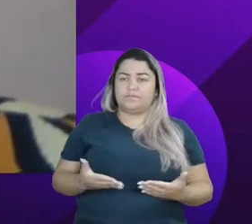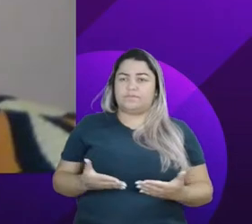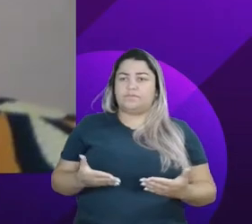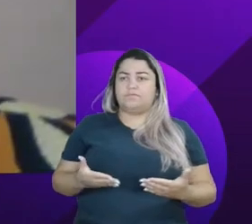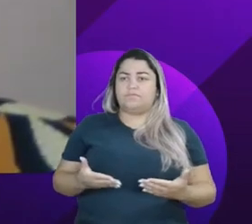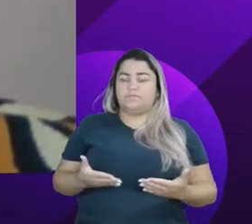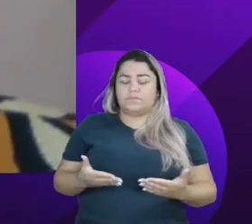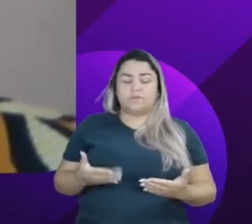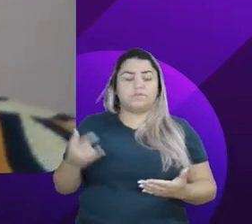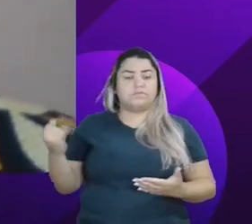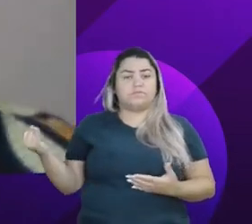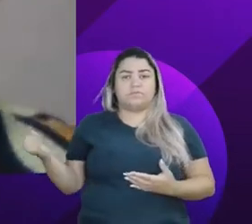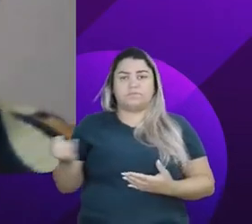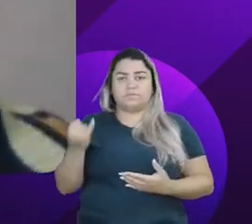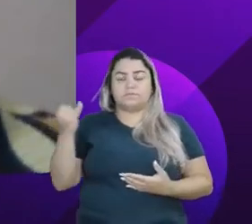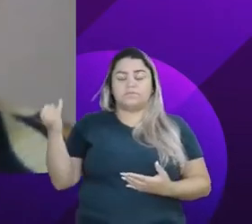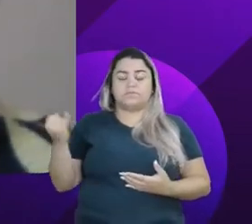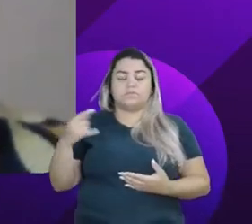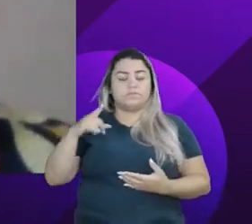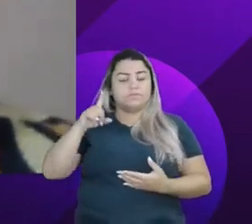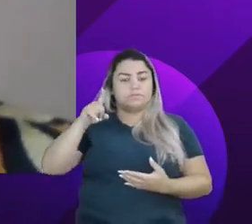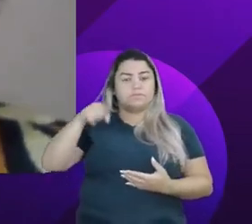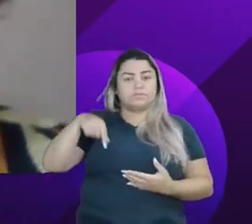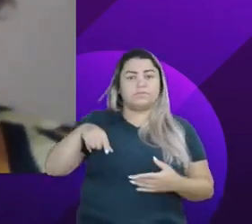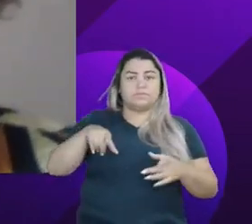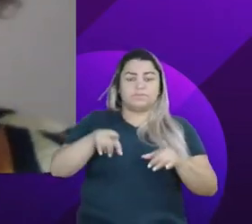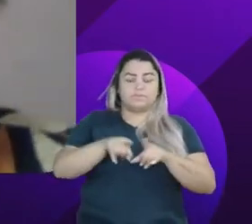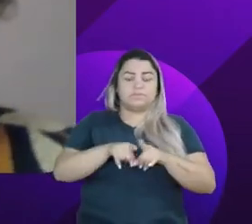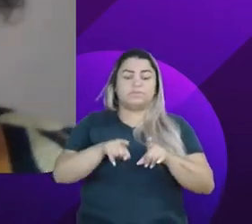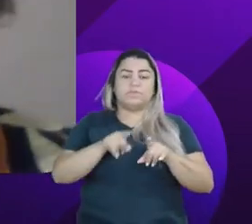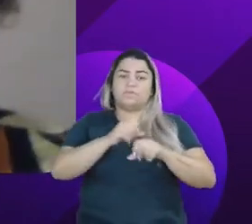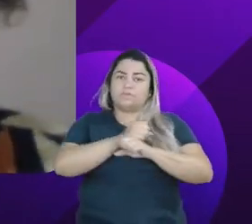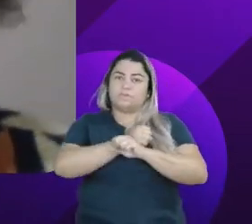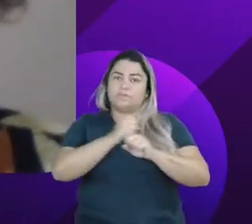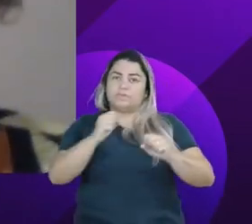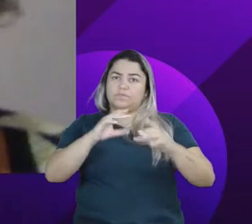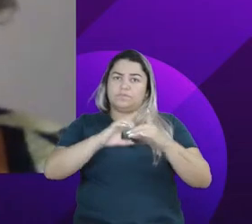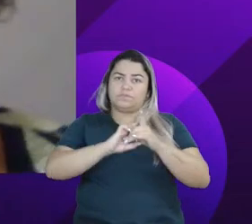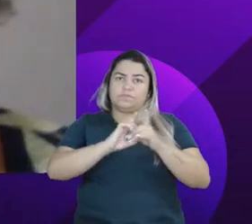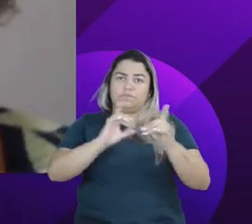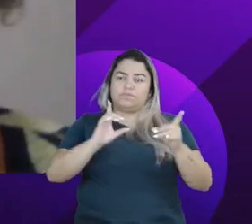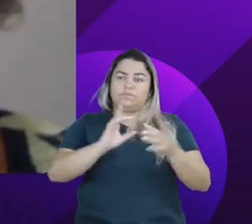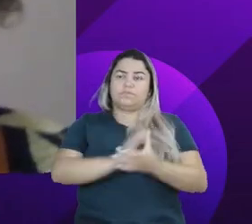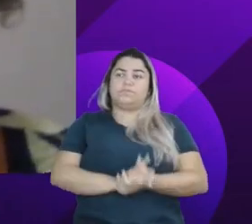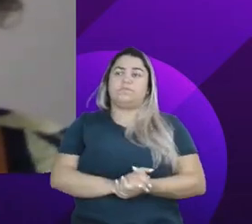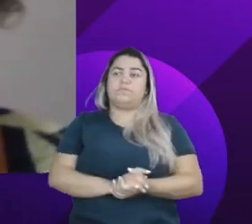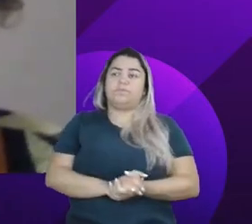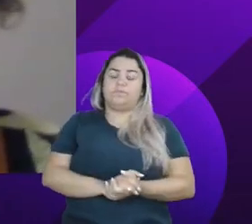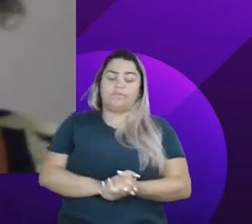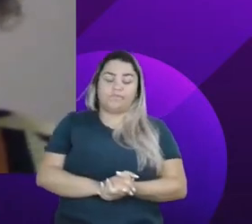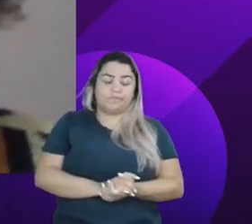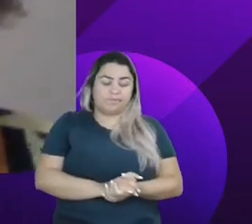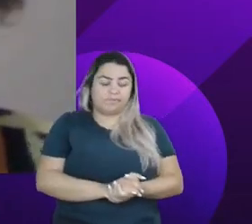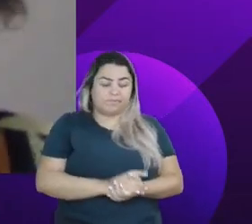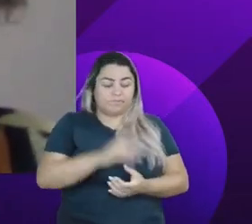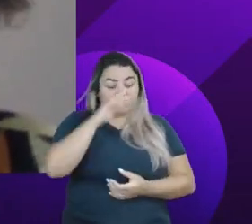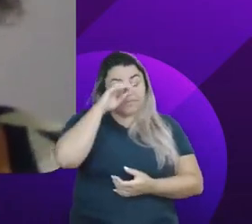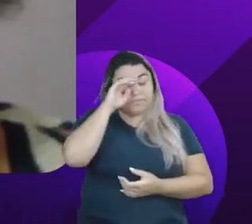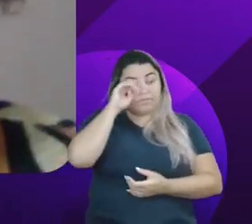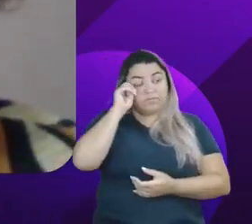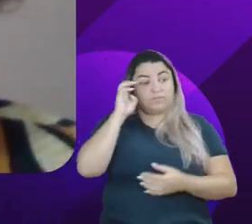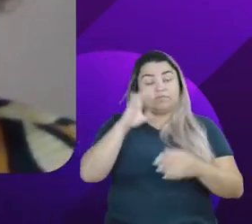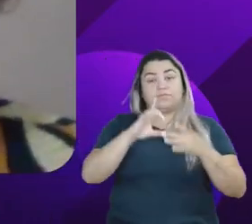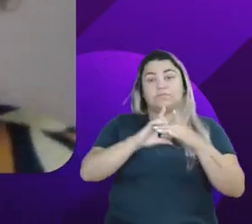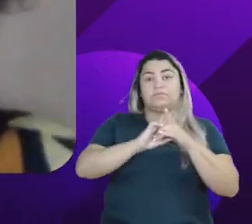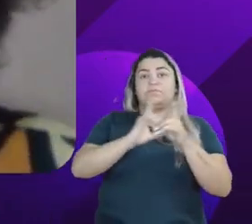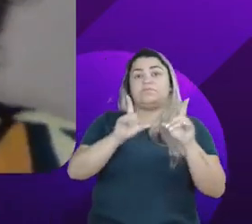um dos elementos importantes são justamente os editais que possibilitam democratização. Quando eu falo nos editais, eu estou falando em democratização